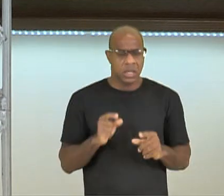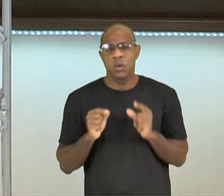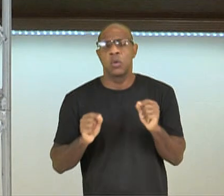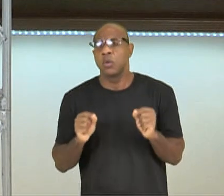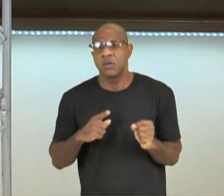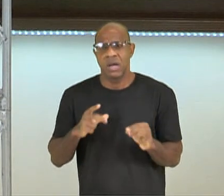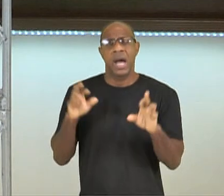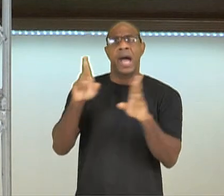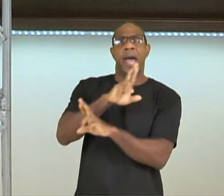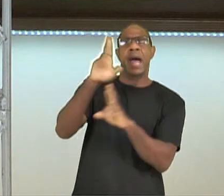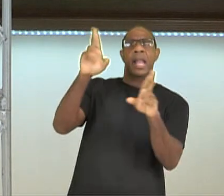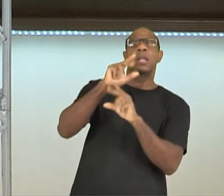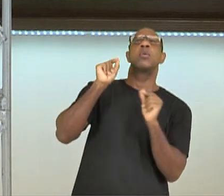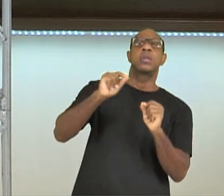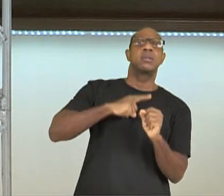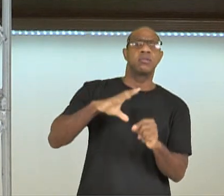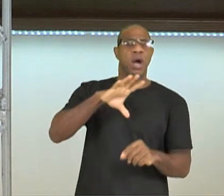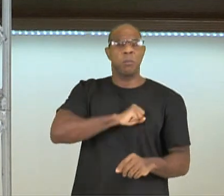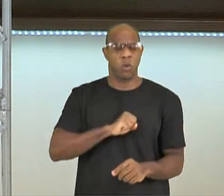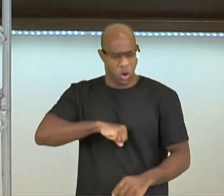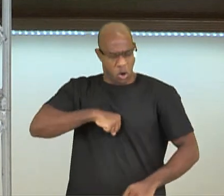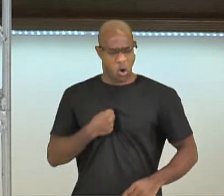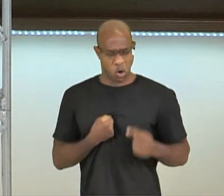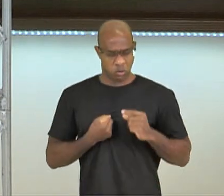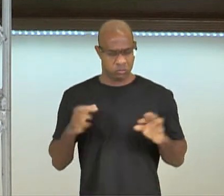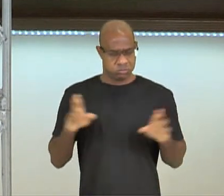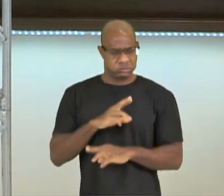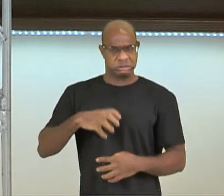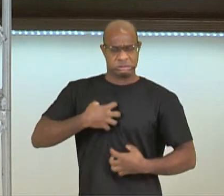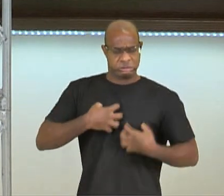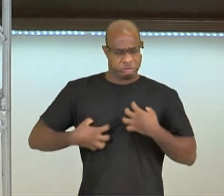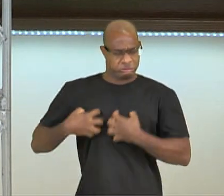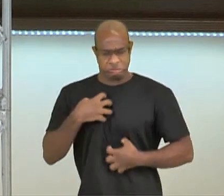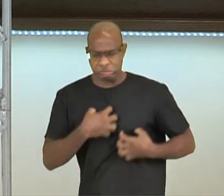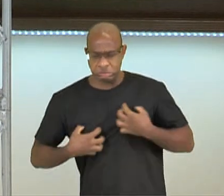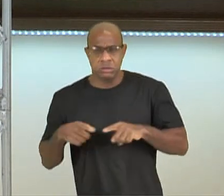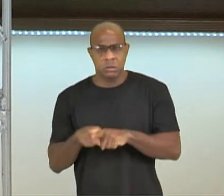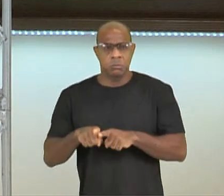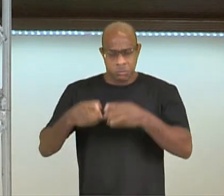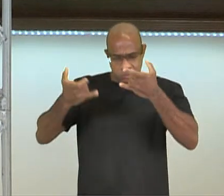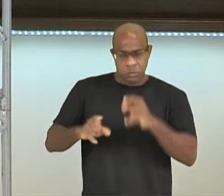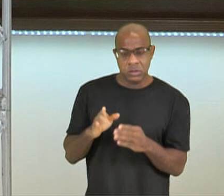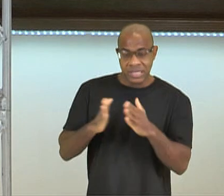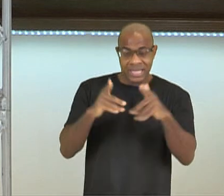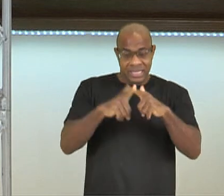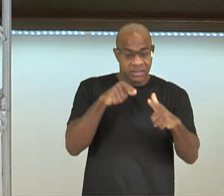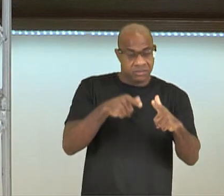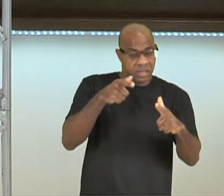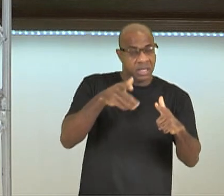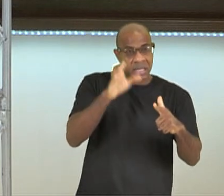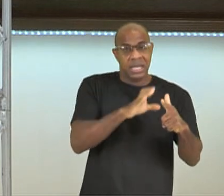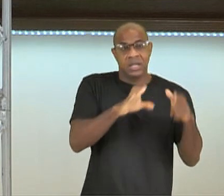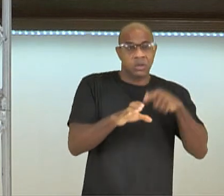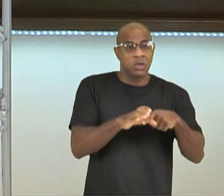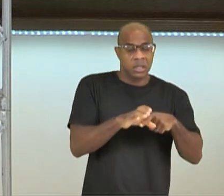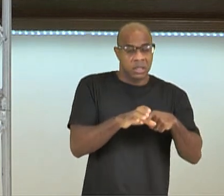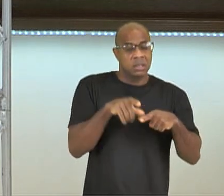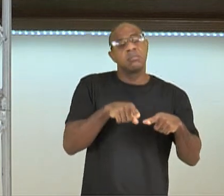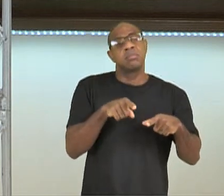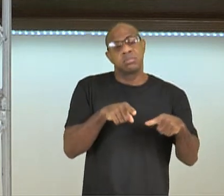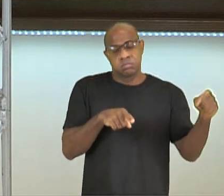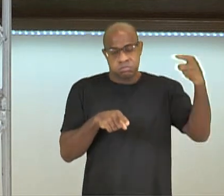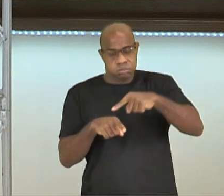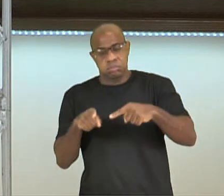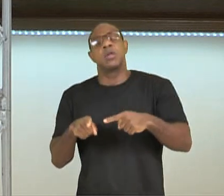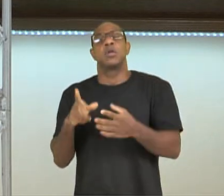essa relação de amor e ódio, de agonia e êxtase da Igreja Católica em relação ao